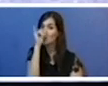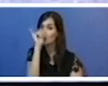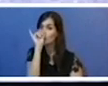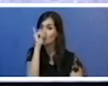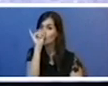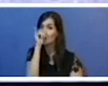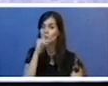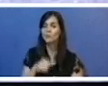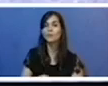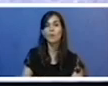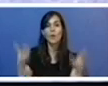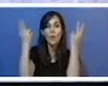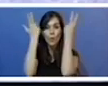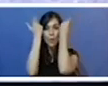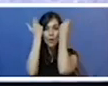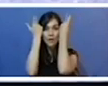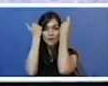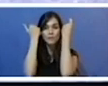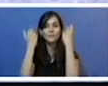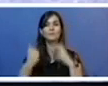porcos, coelho,